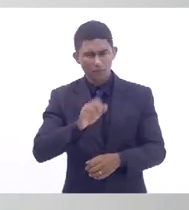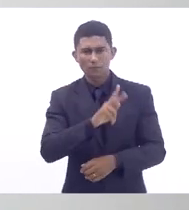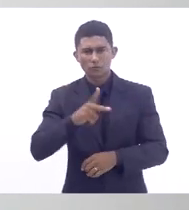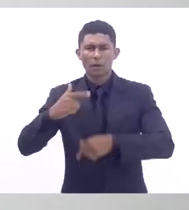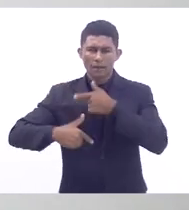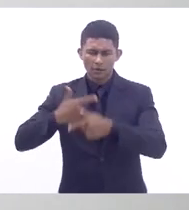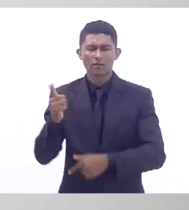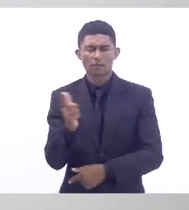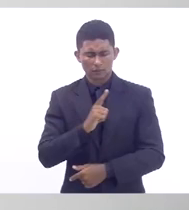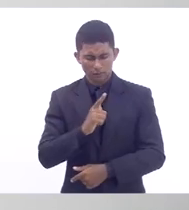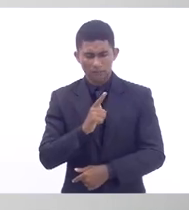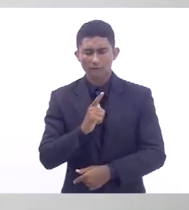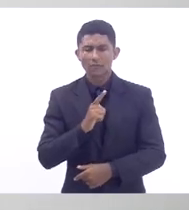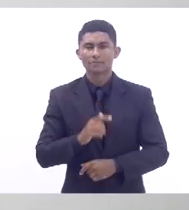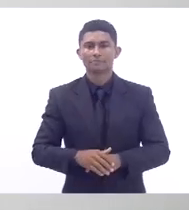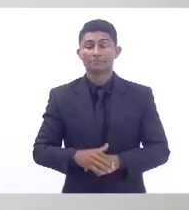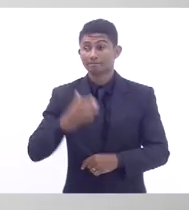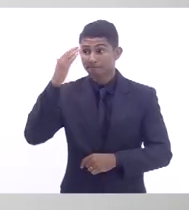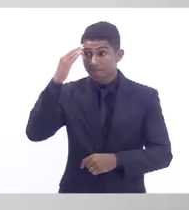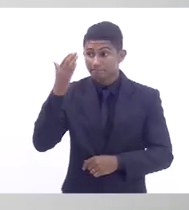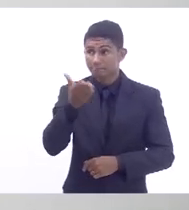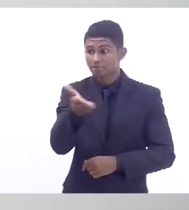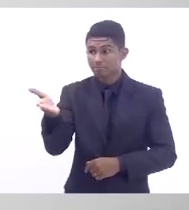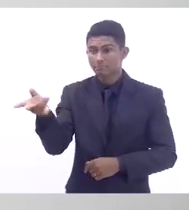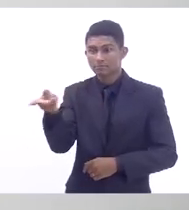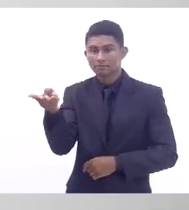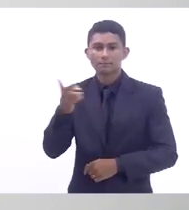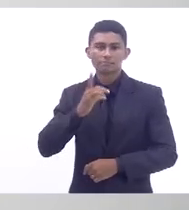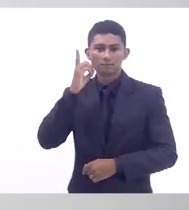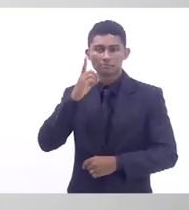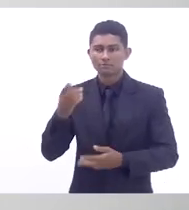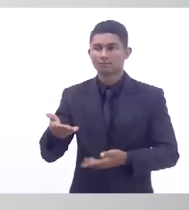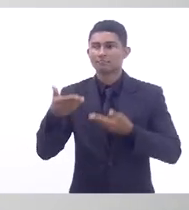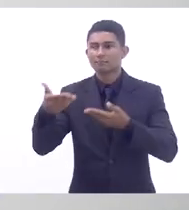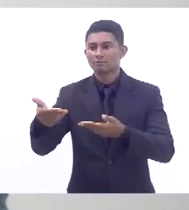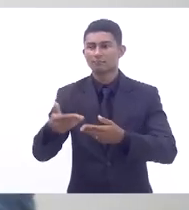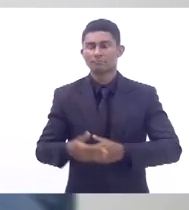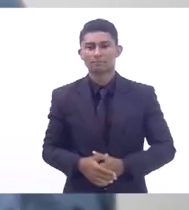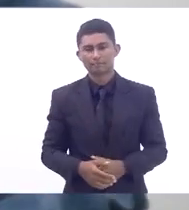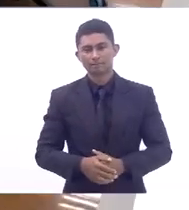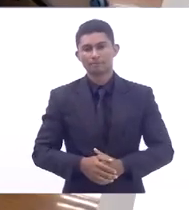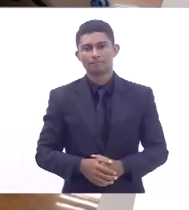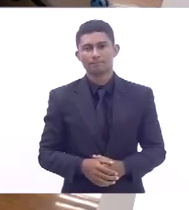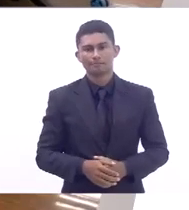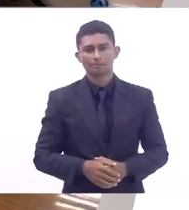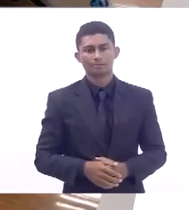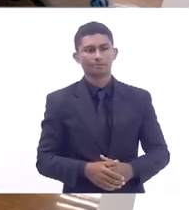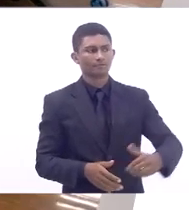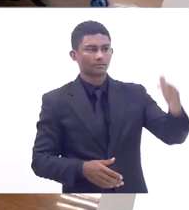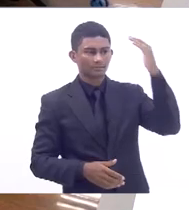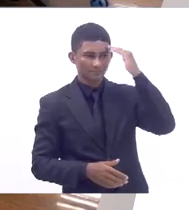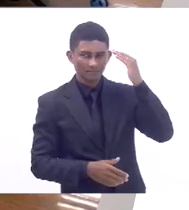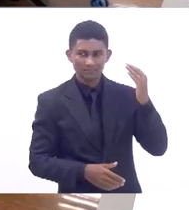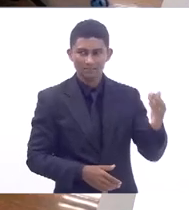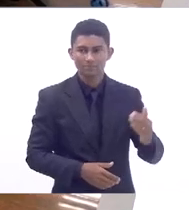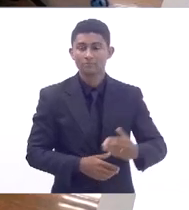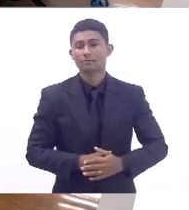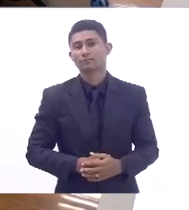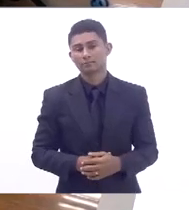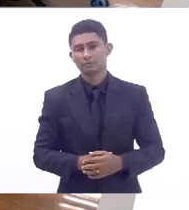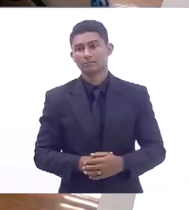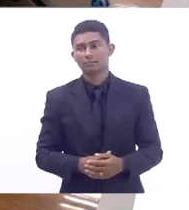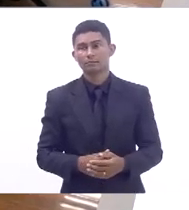Obrigada deputados por esse por essa oportunidade aqui na audiência e obrigado Raquel